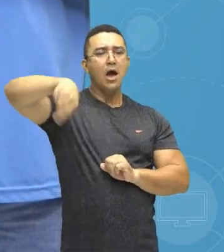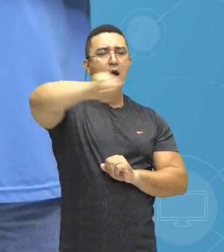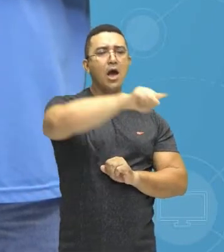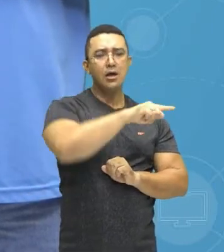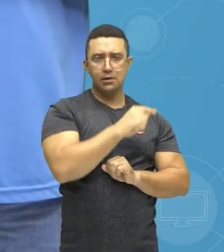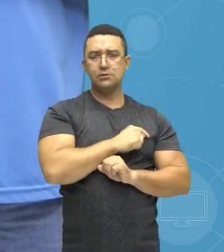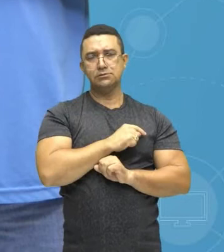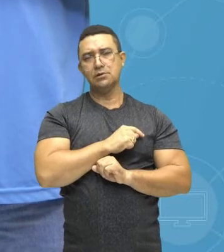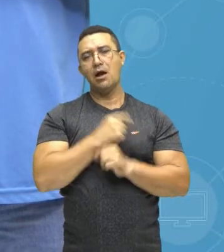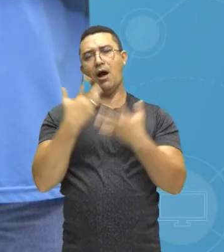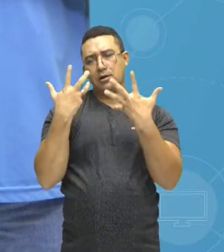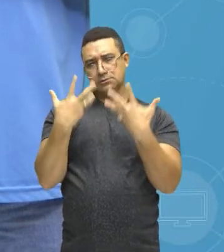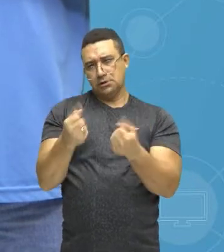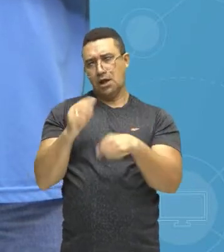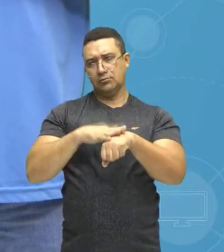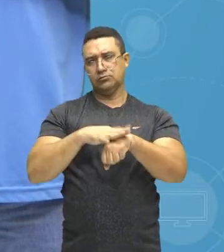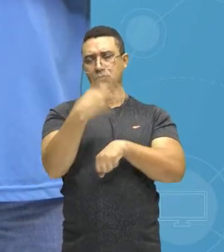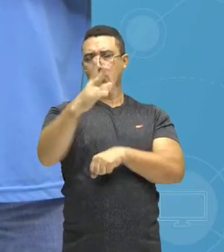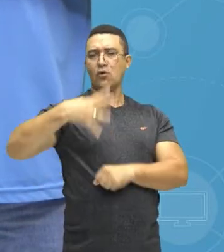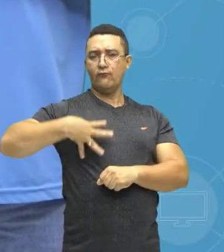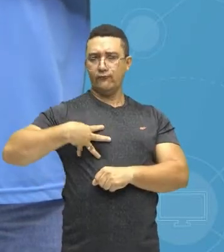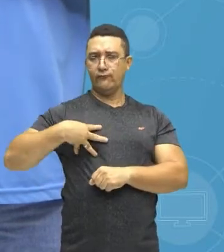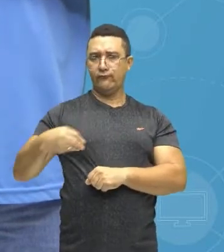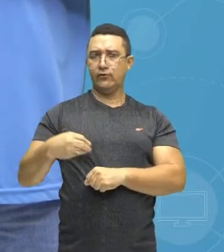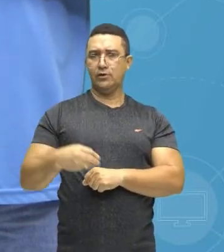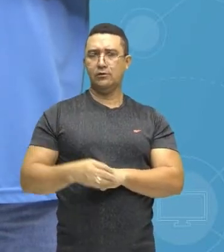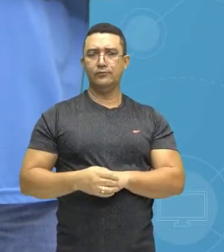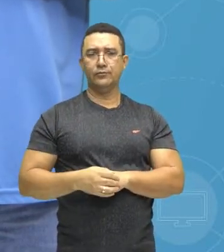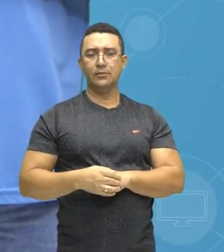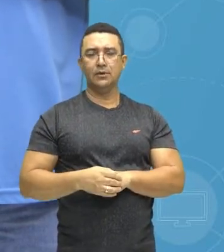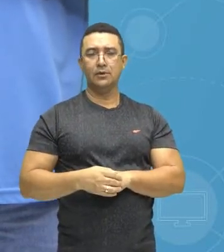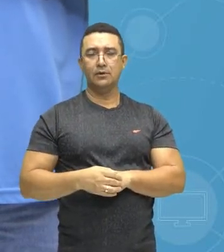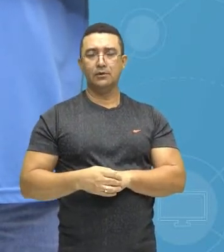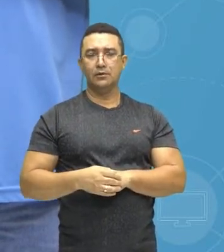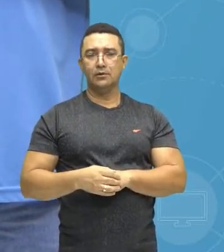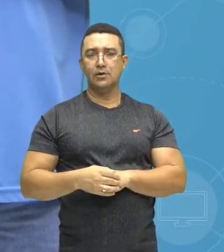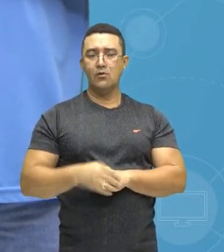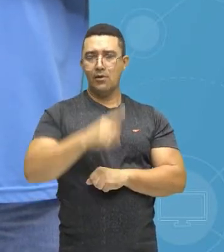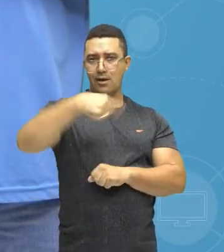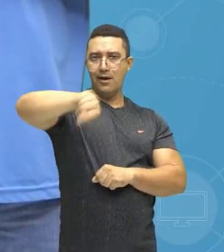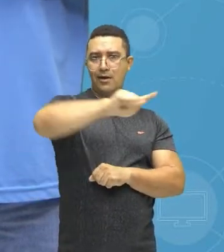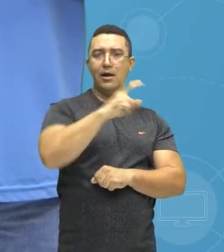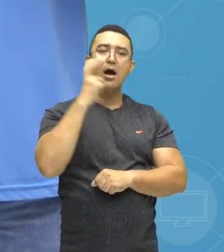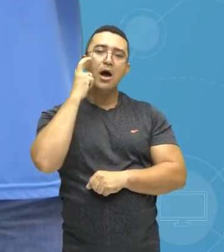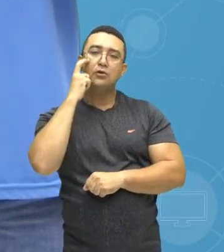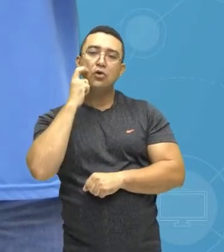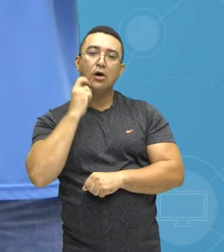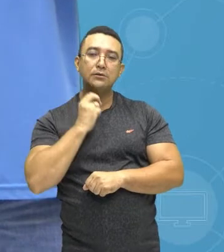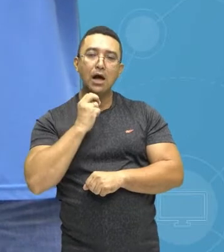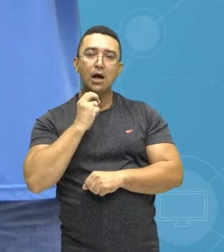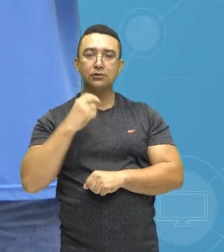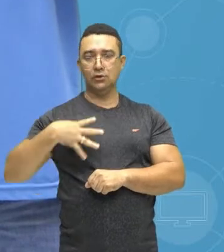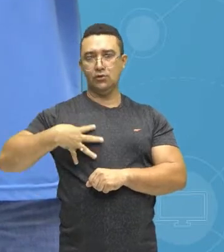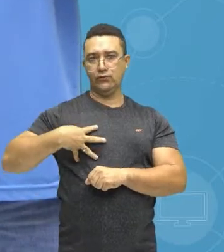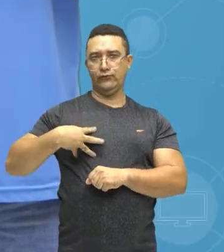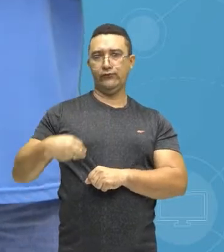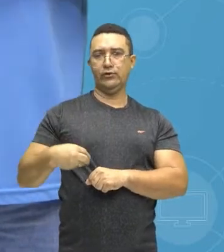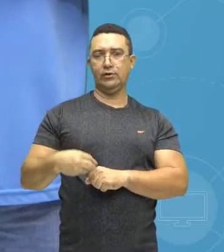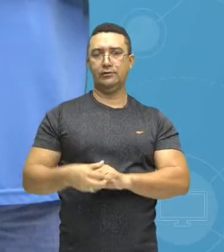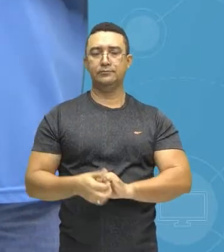adotaram. Por filho, muito bem. Por filho é a característica do objeto. Temos o O ali que está indicando,